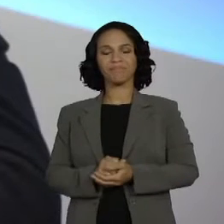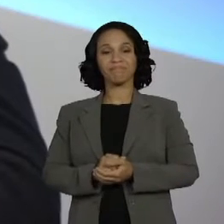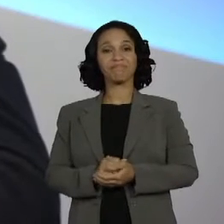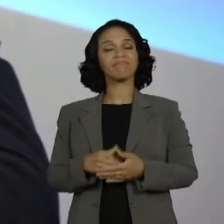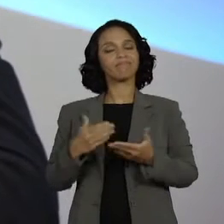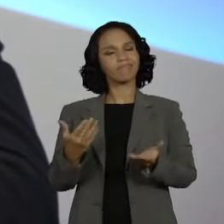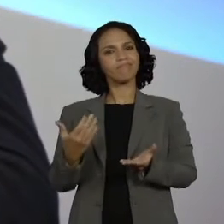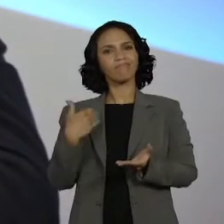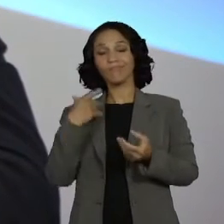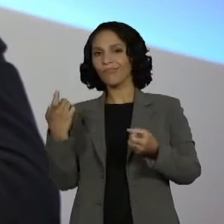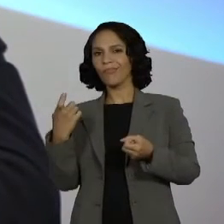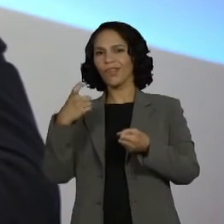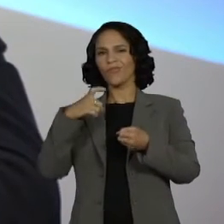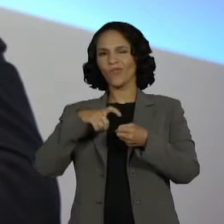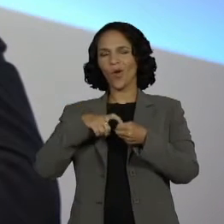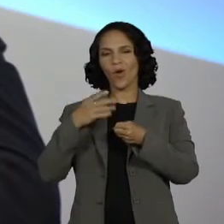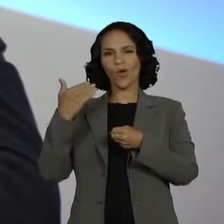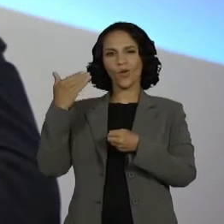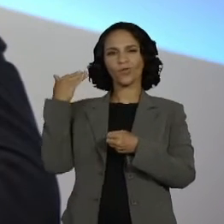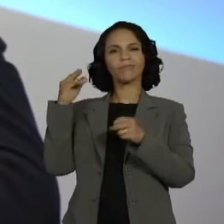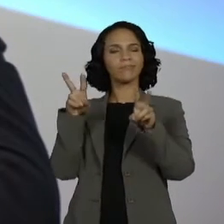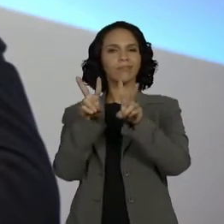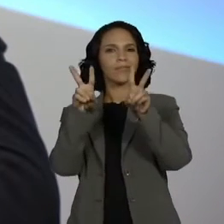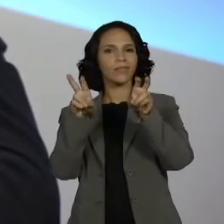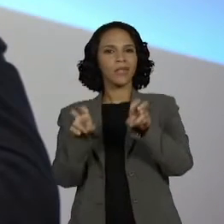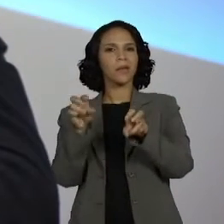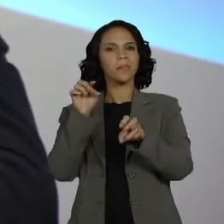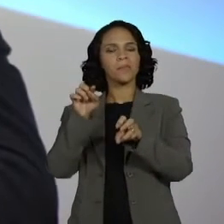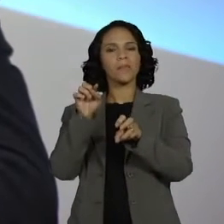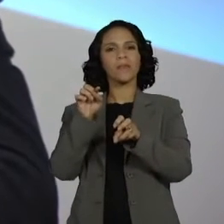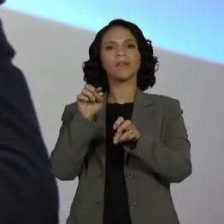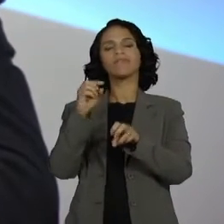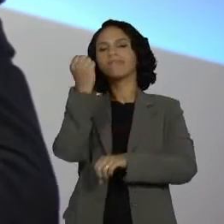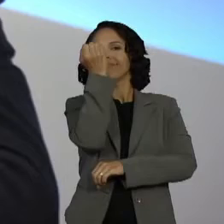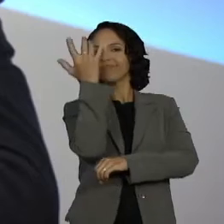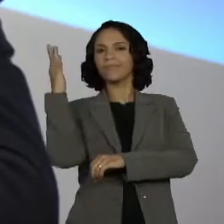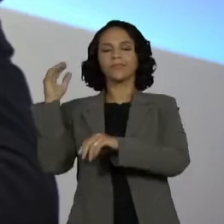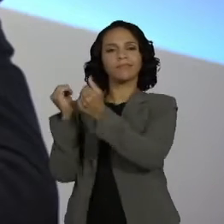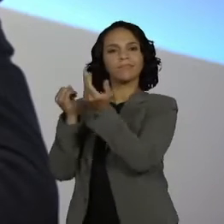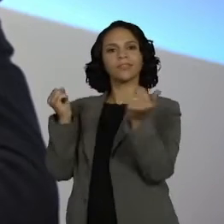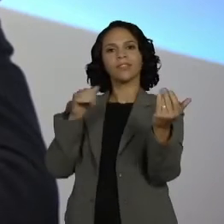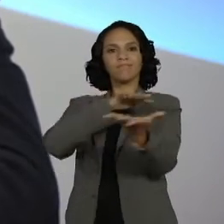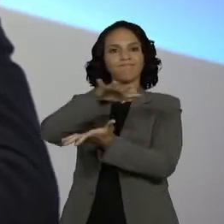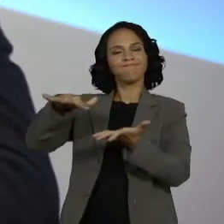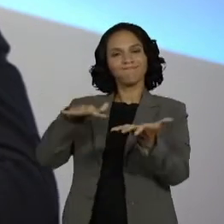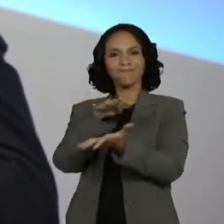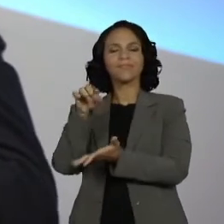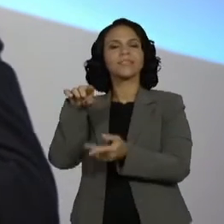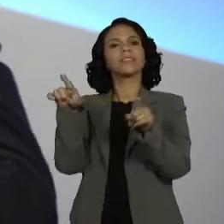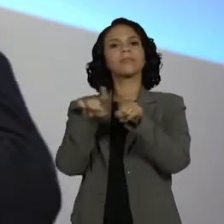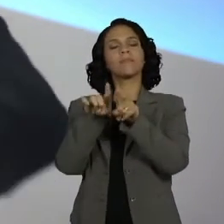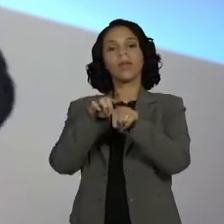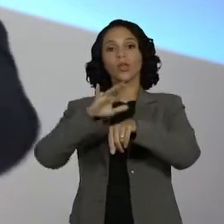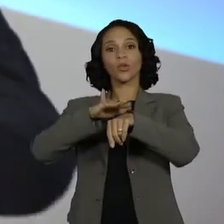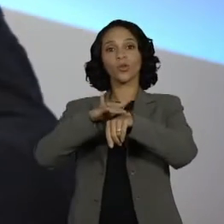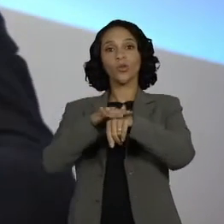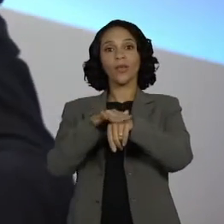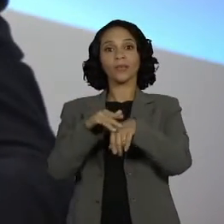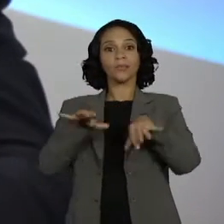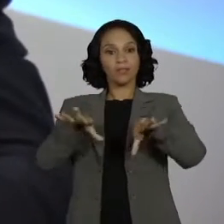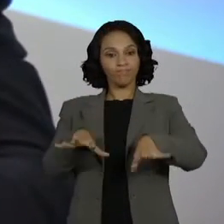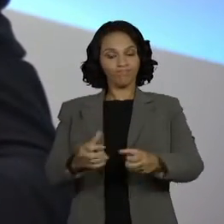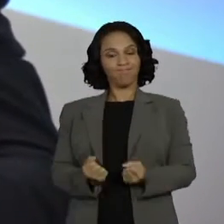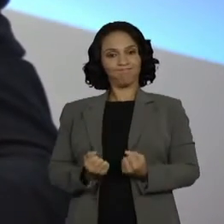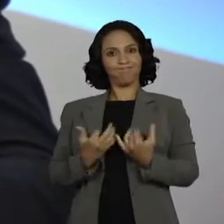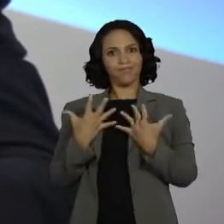David, eu queria voltar um pouquinho na questão das relações ecológicas das doenças infecciosas e também da evolução delas. E de